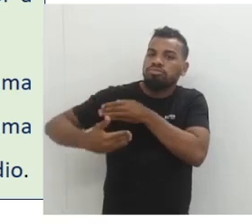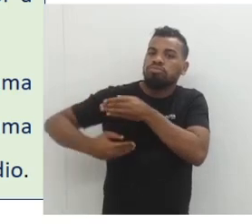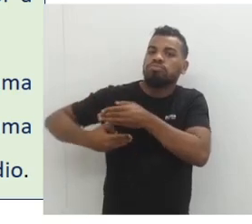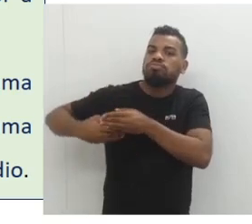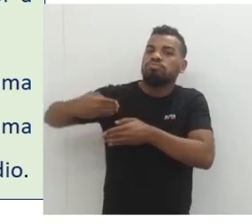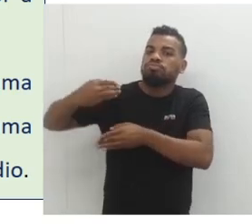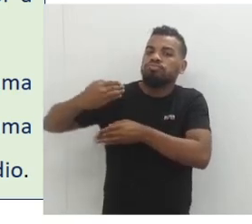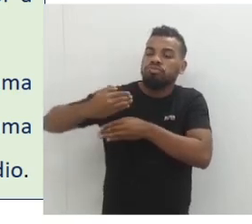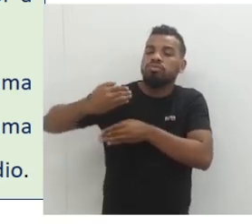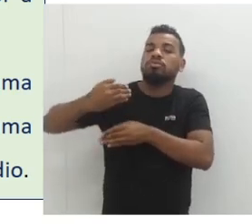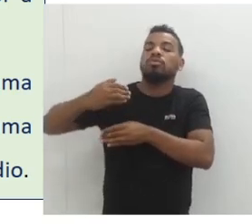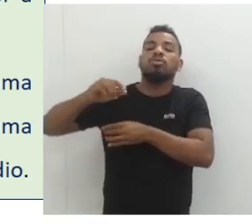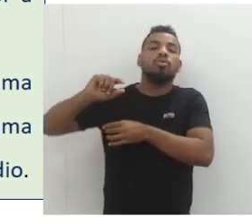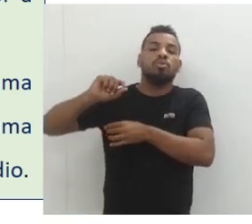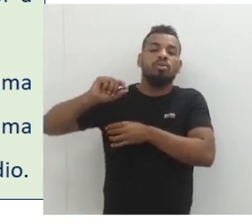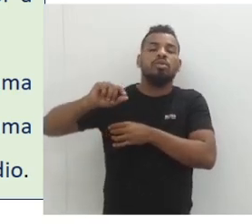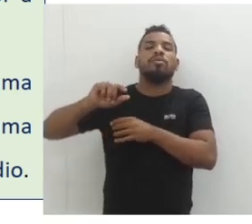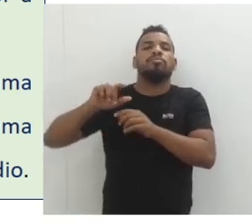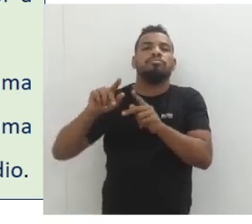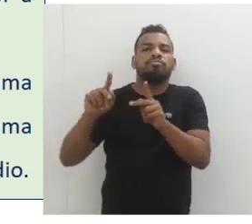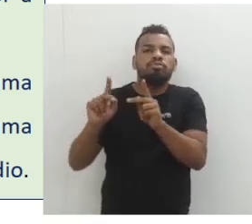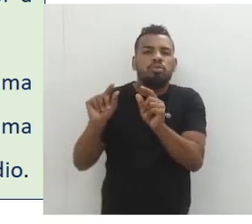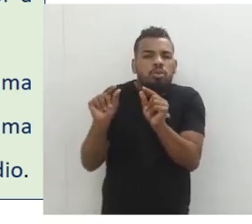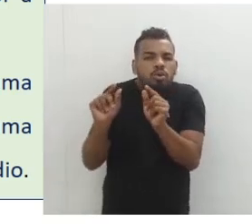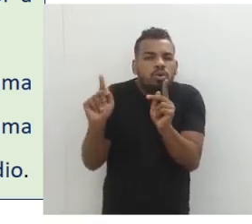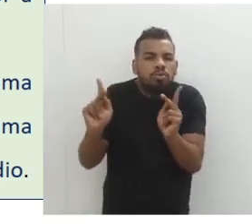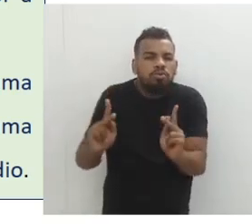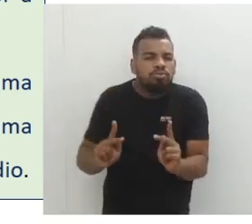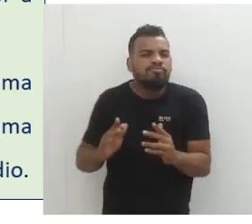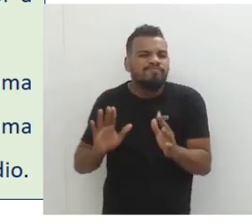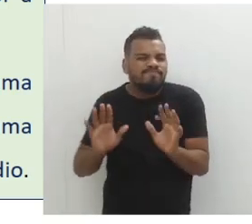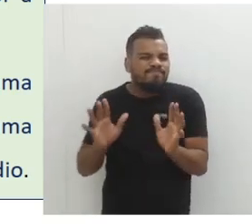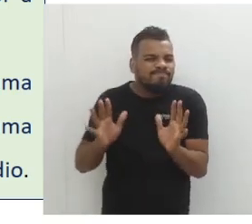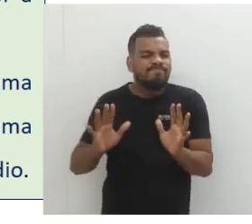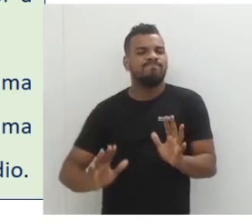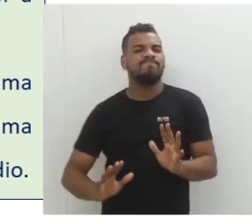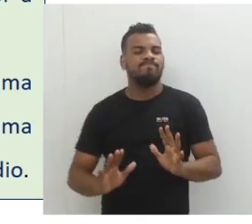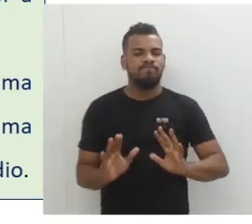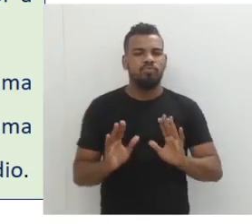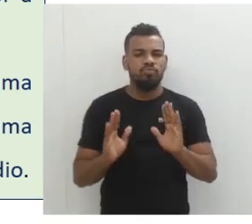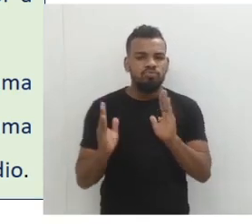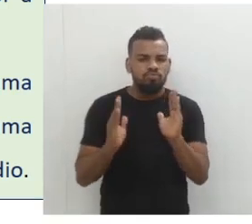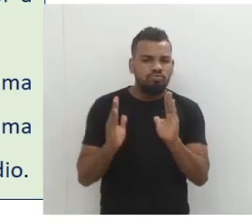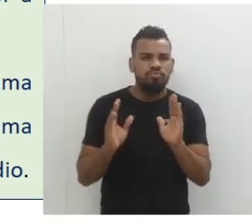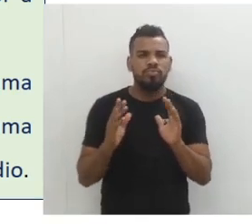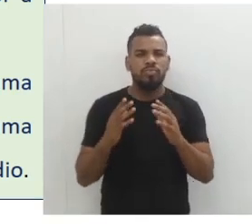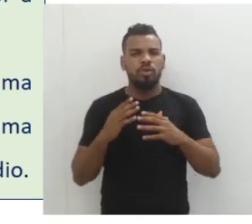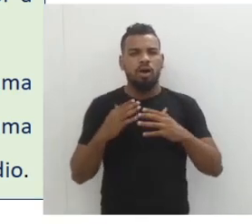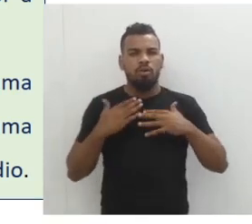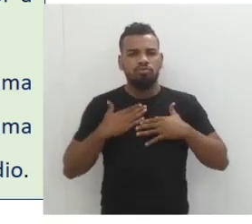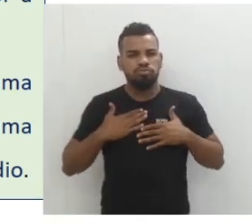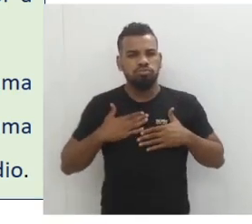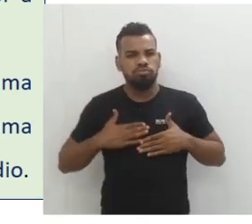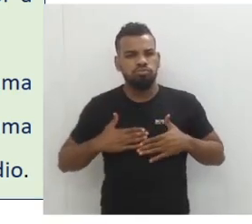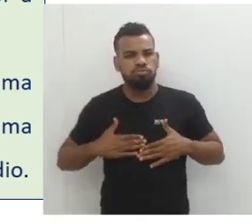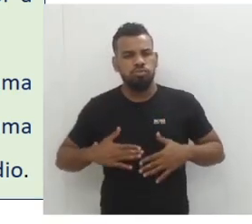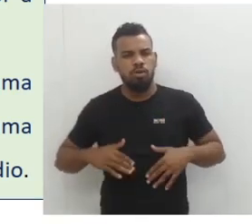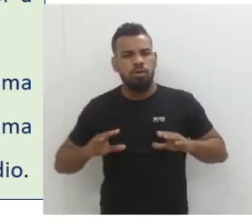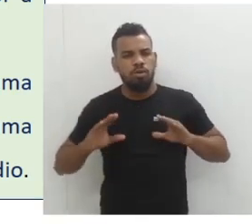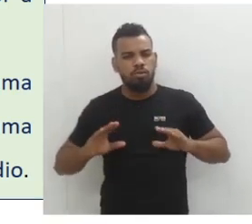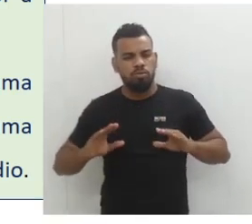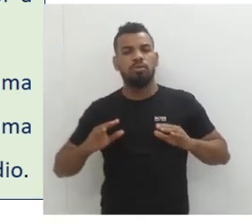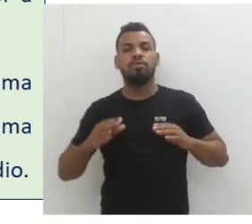assim, de uma certa passividade no Brasil, né? Houve uma certa acomodação, para